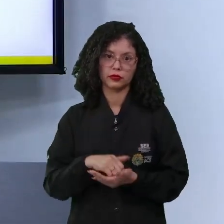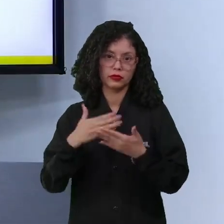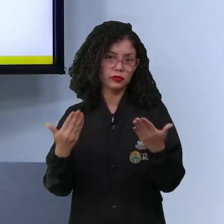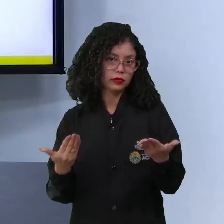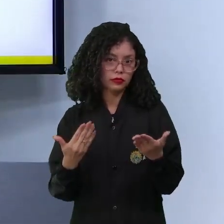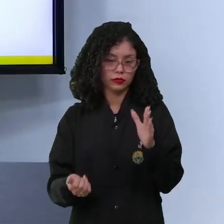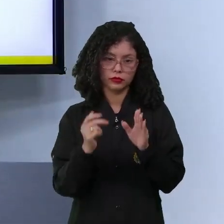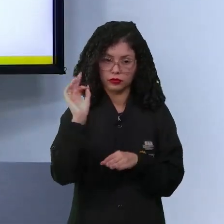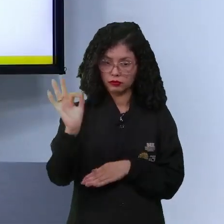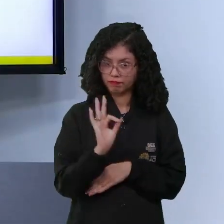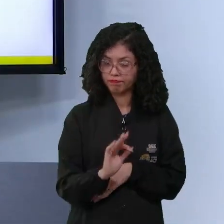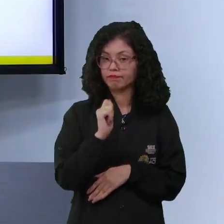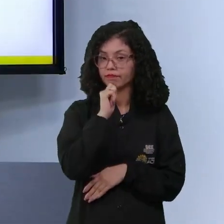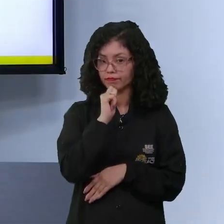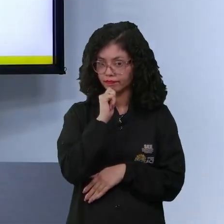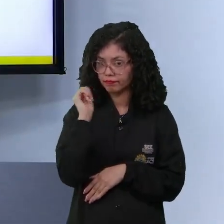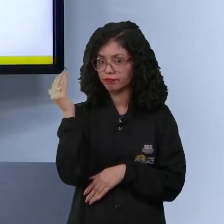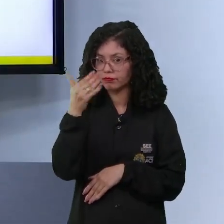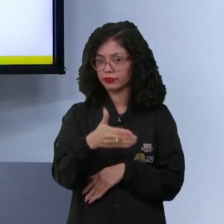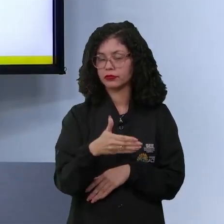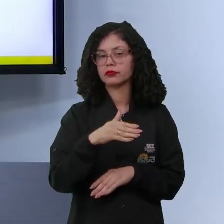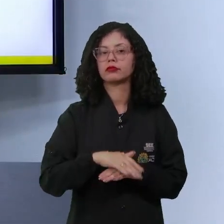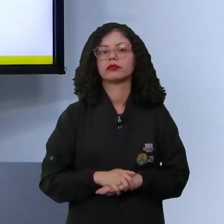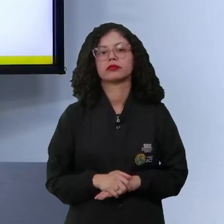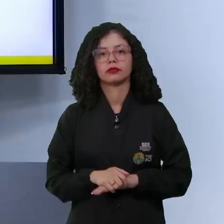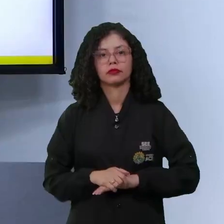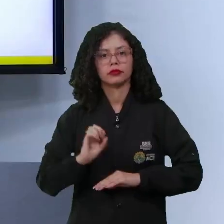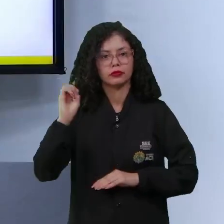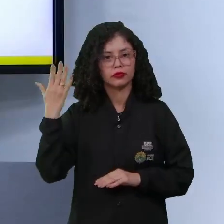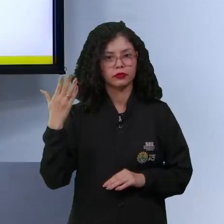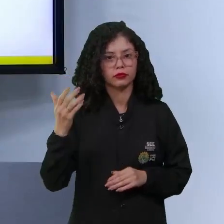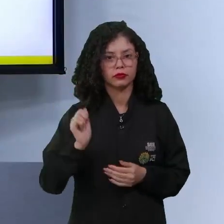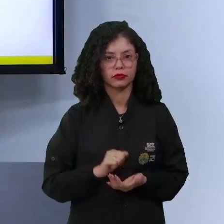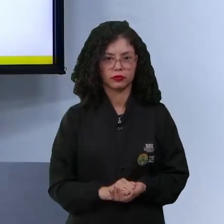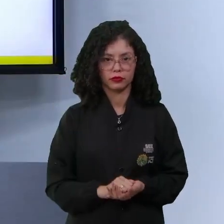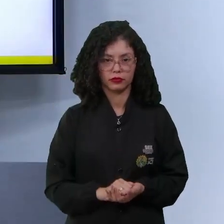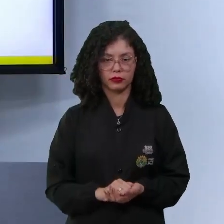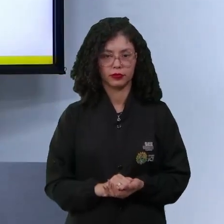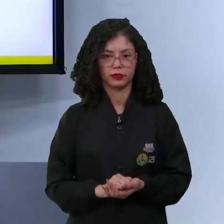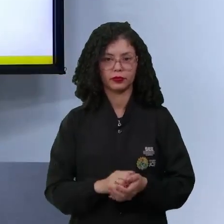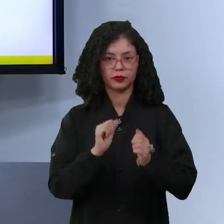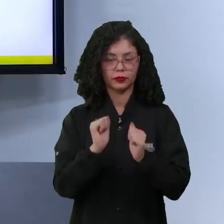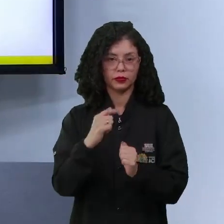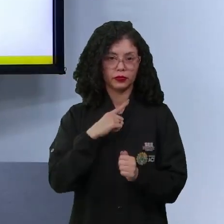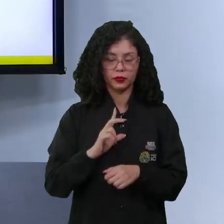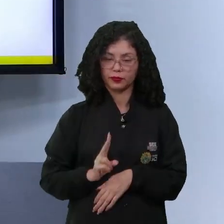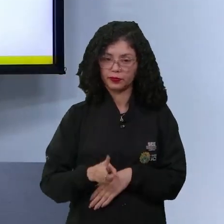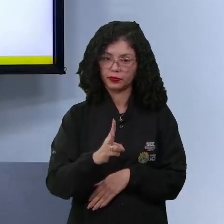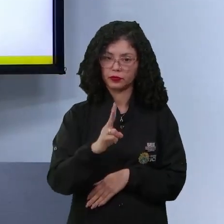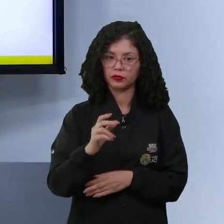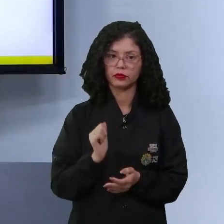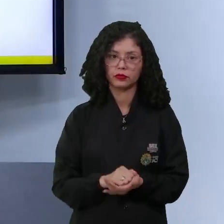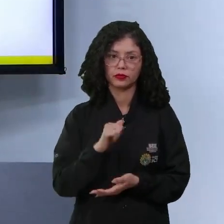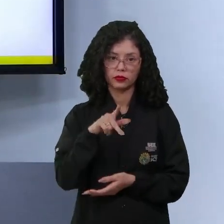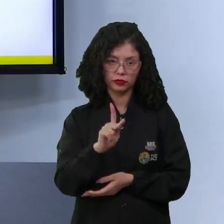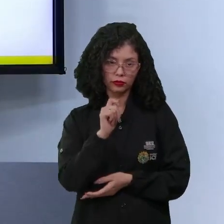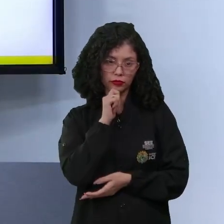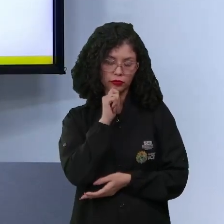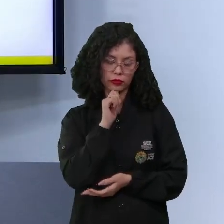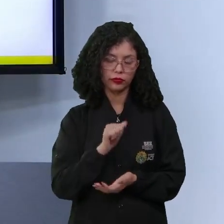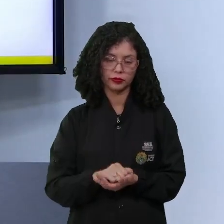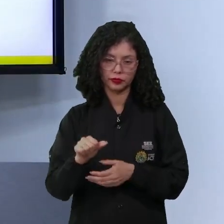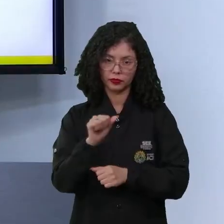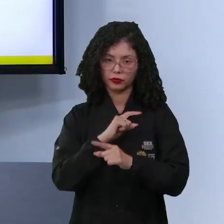na proporcionalidade direta, acontece essa situação de que nós temos uma constante K, que